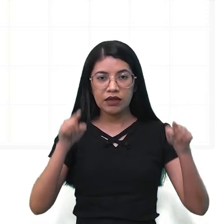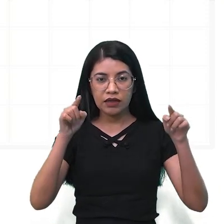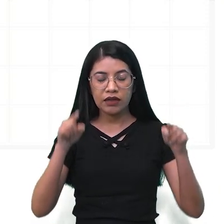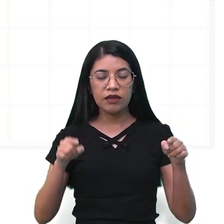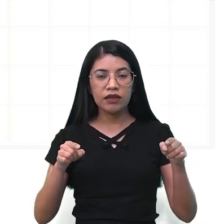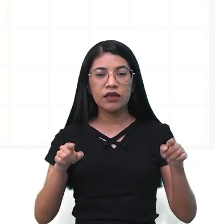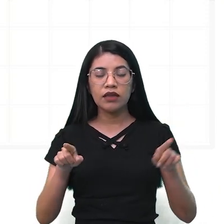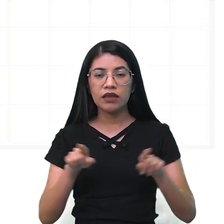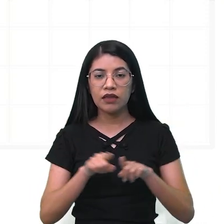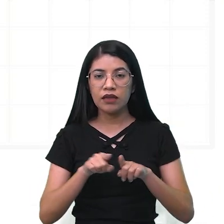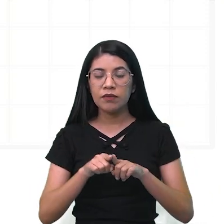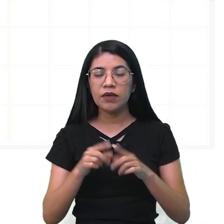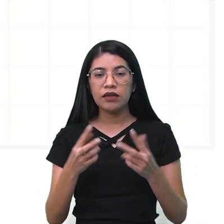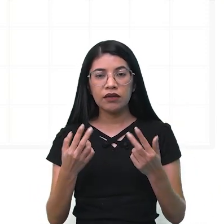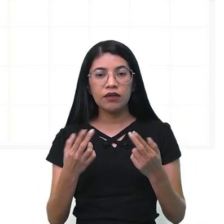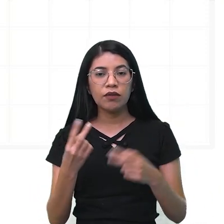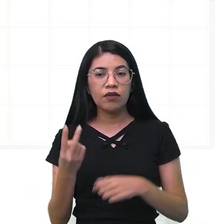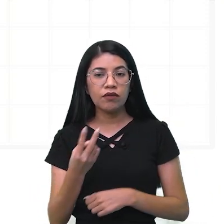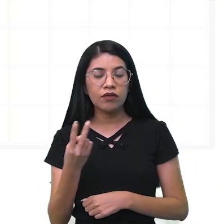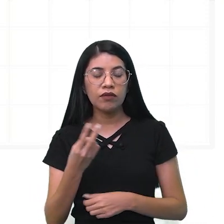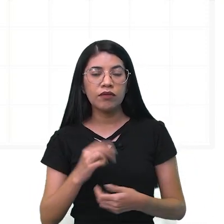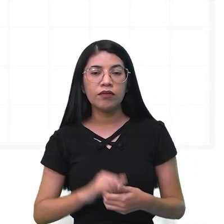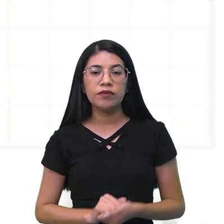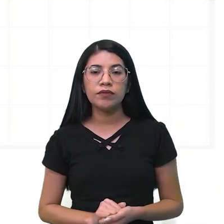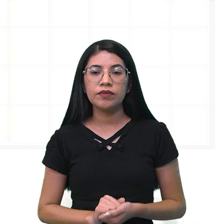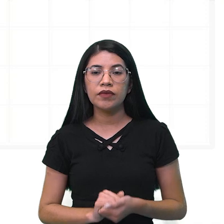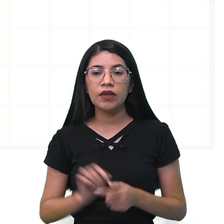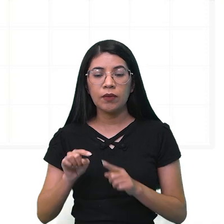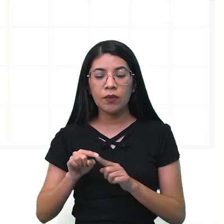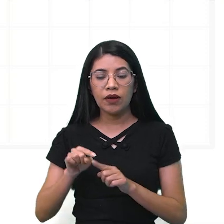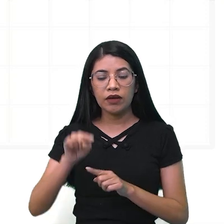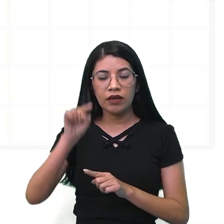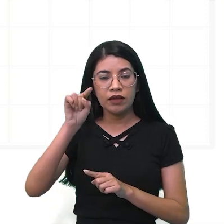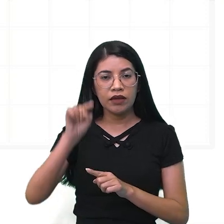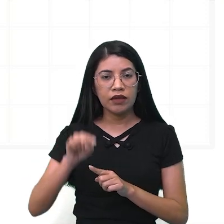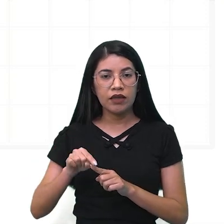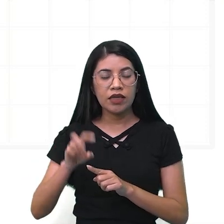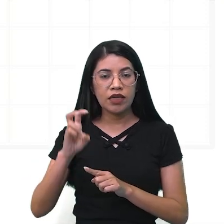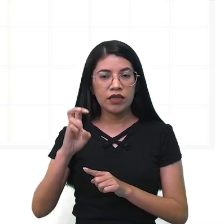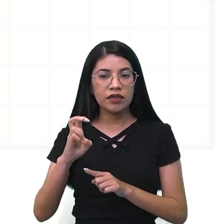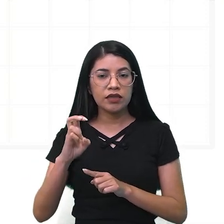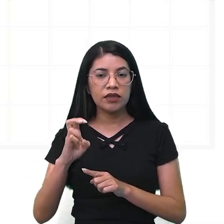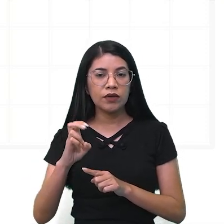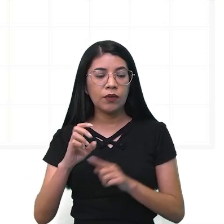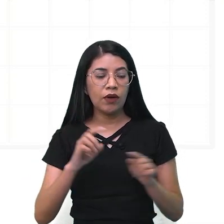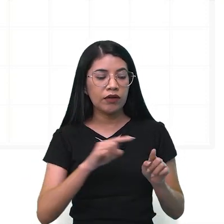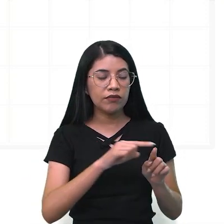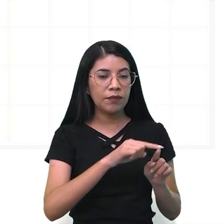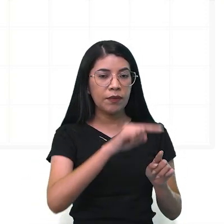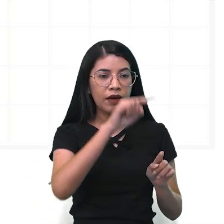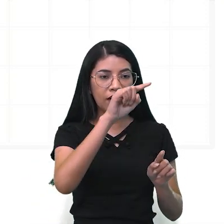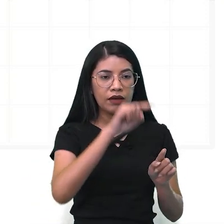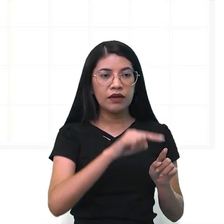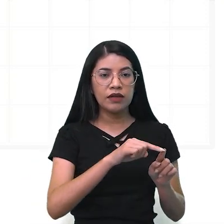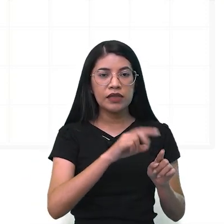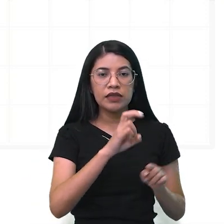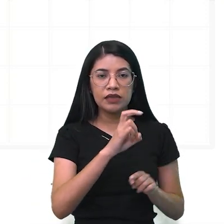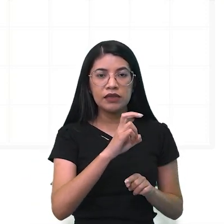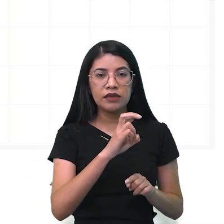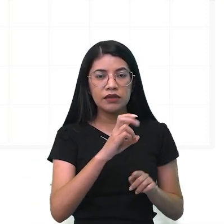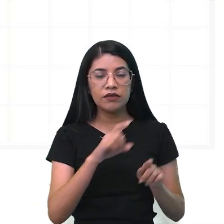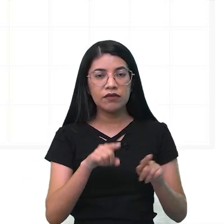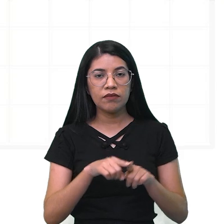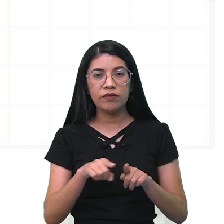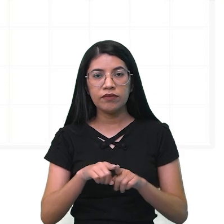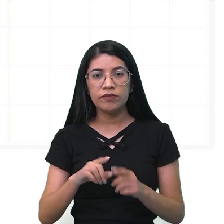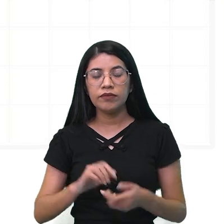também, eles são iguais. Então, se aqui vale 5, desse outro lado aqui, só pode valer